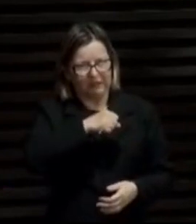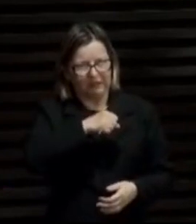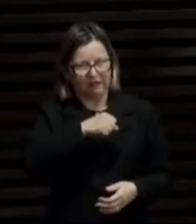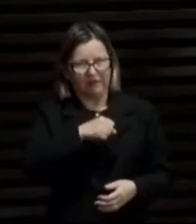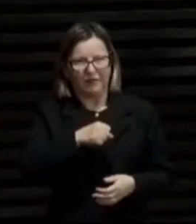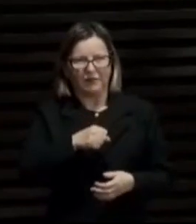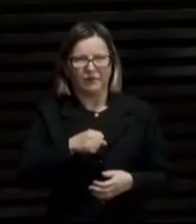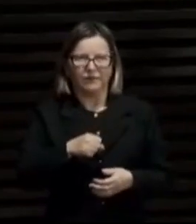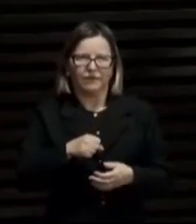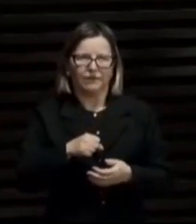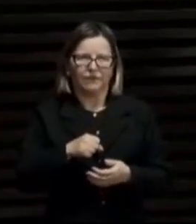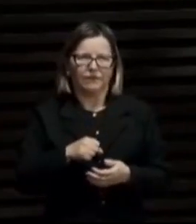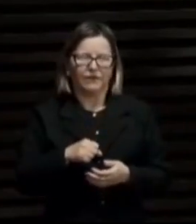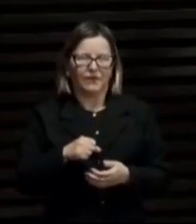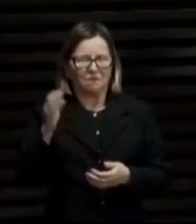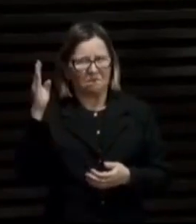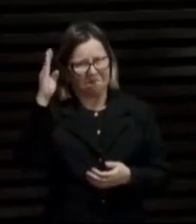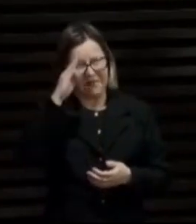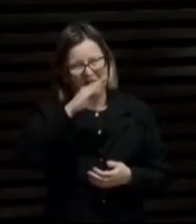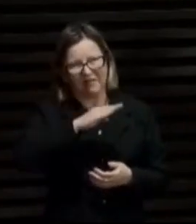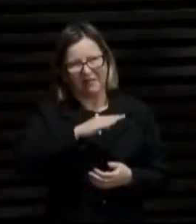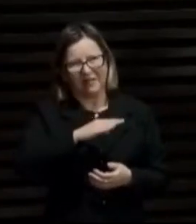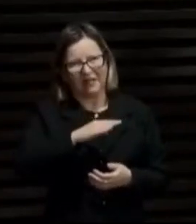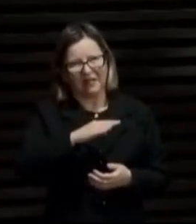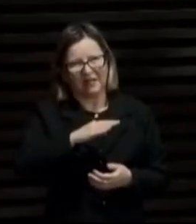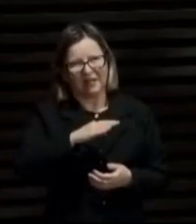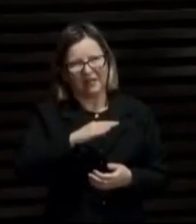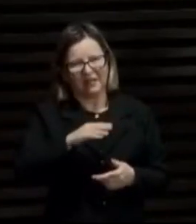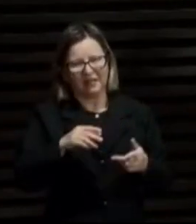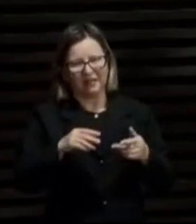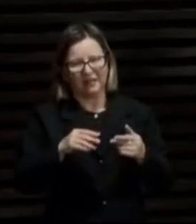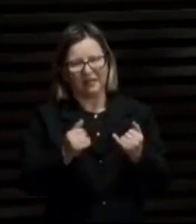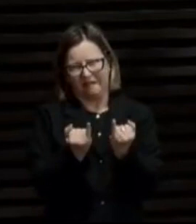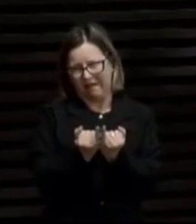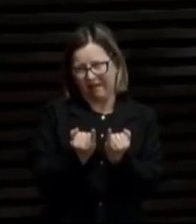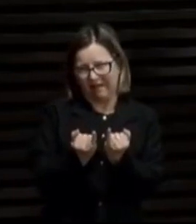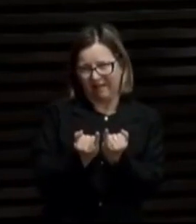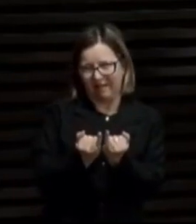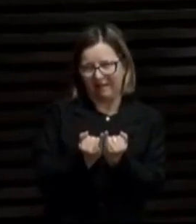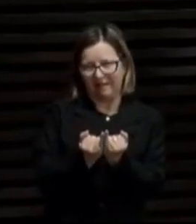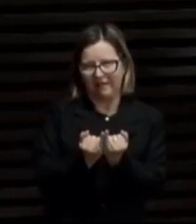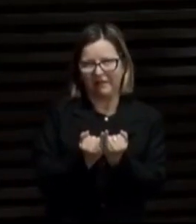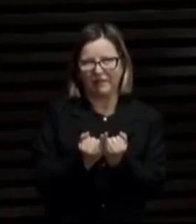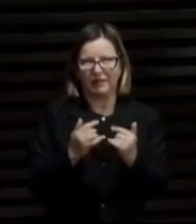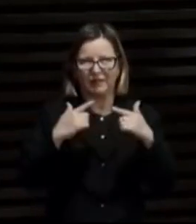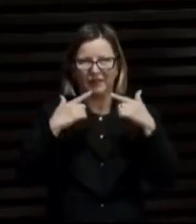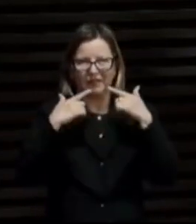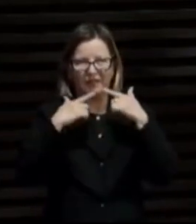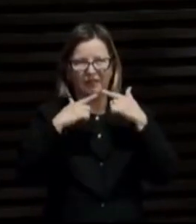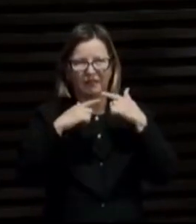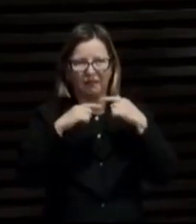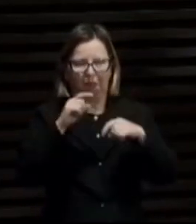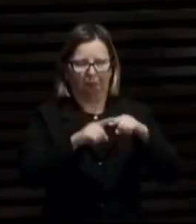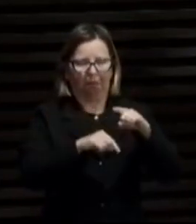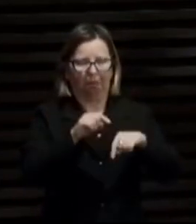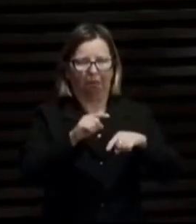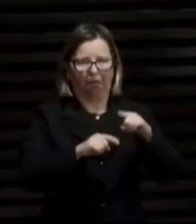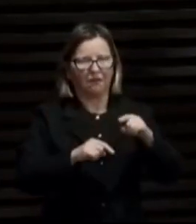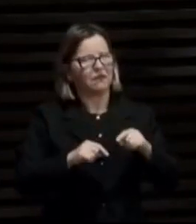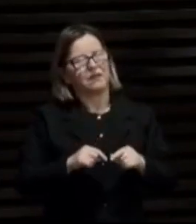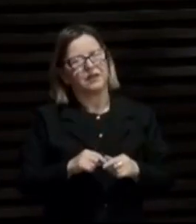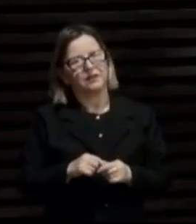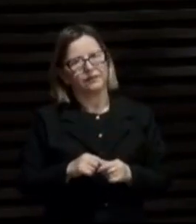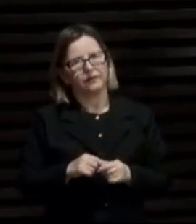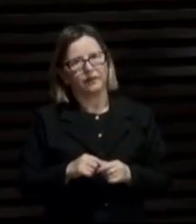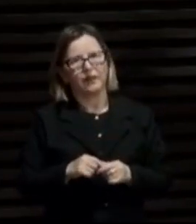indignação, maldade, maledicência, linguagem obscena do falar. Tem alguns